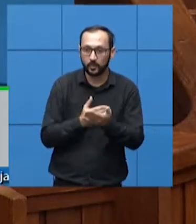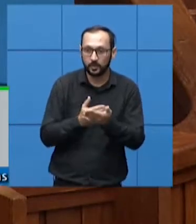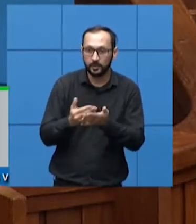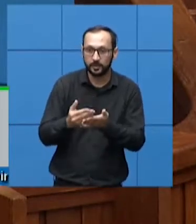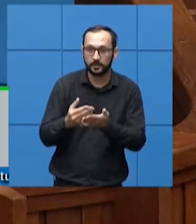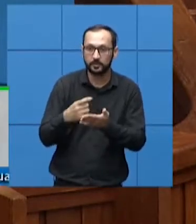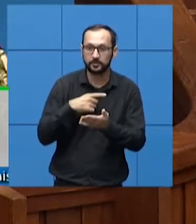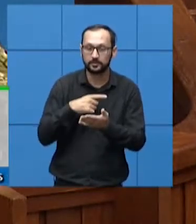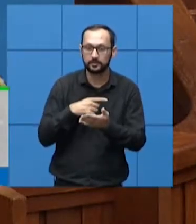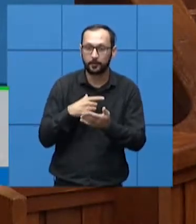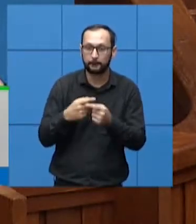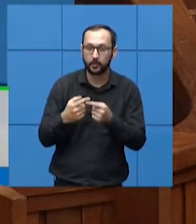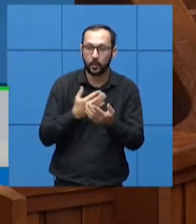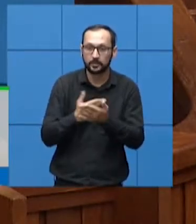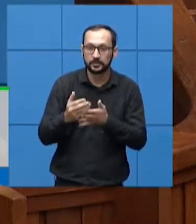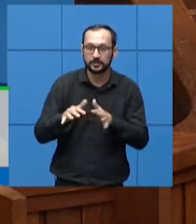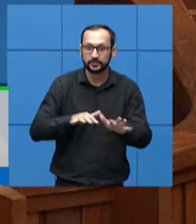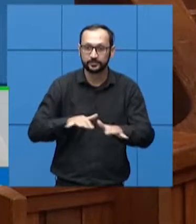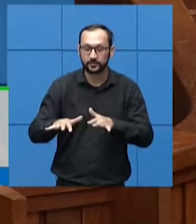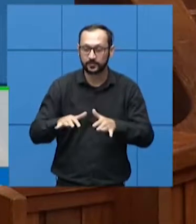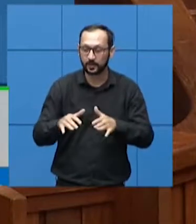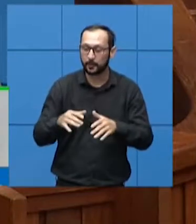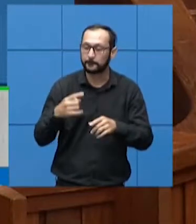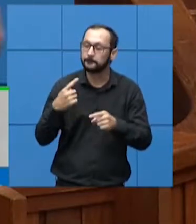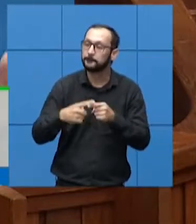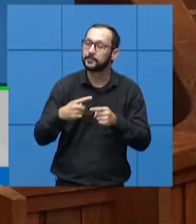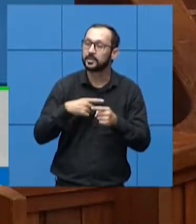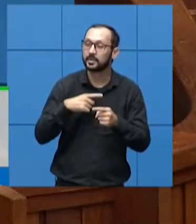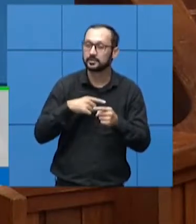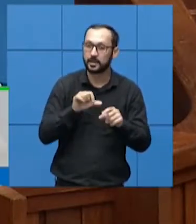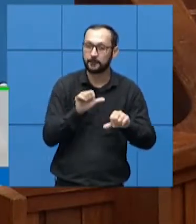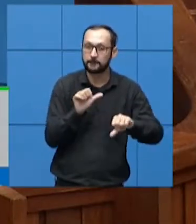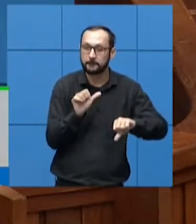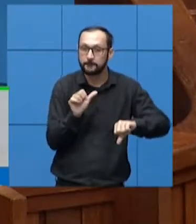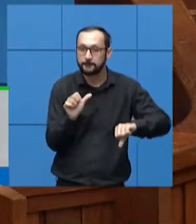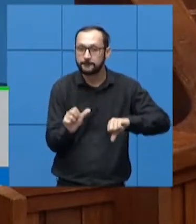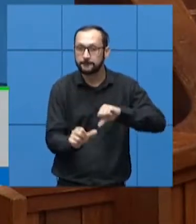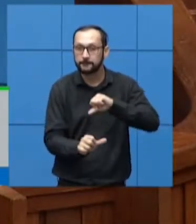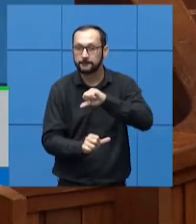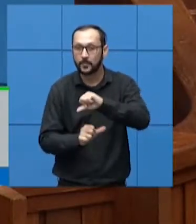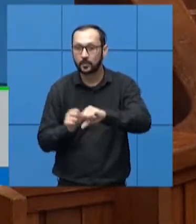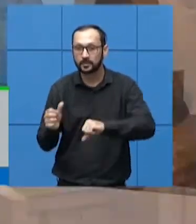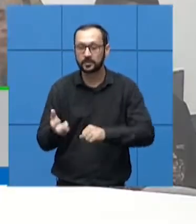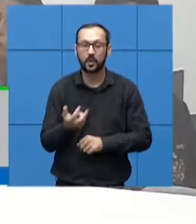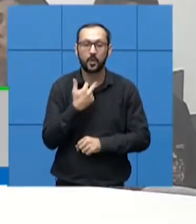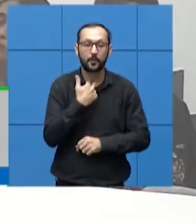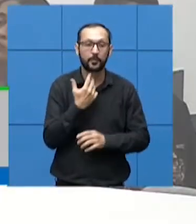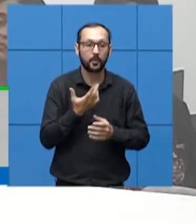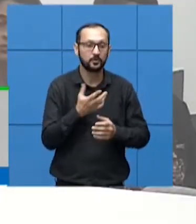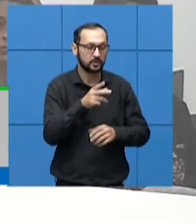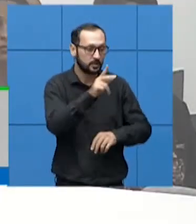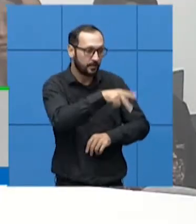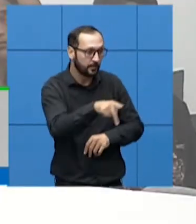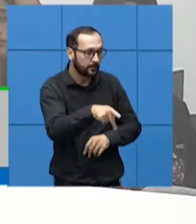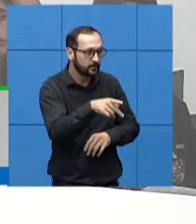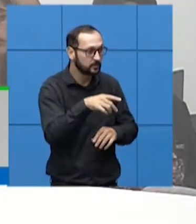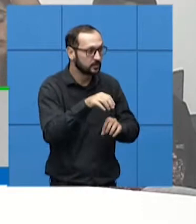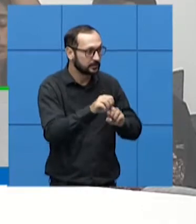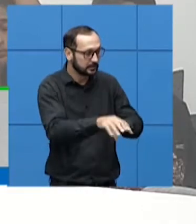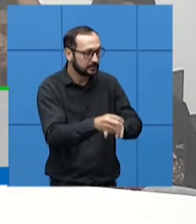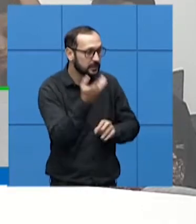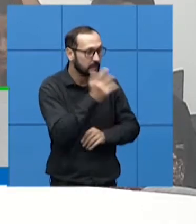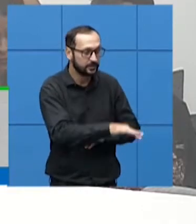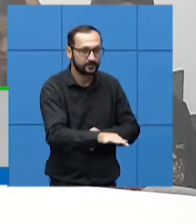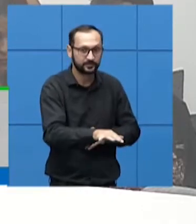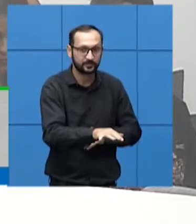então, abalado, porque a transição, essa passagem de não poder contar mais com o professor da educação infantil